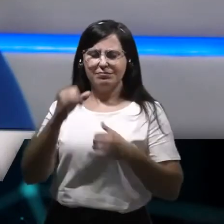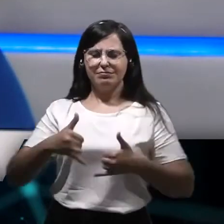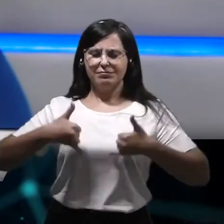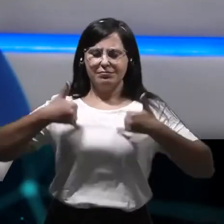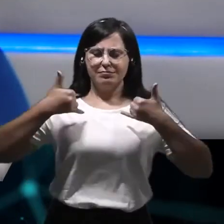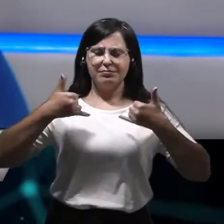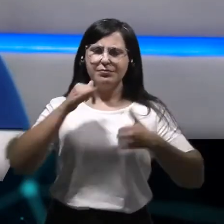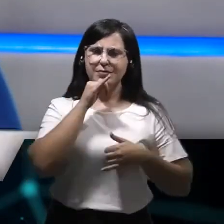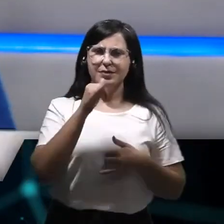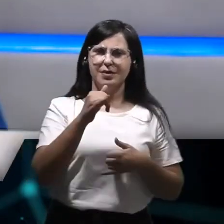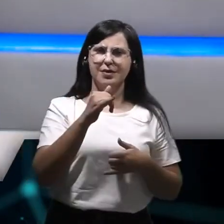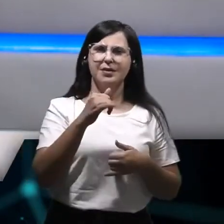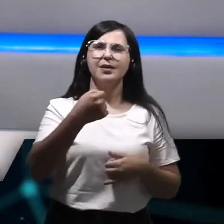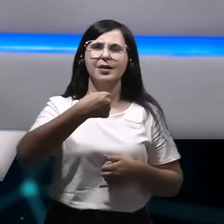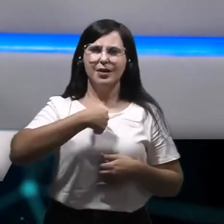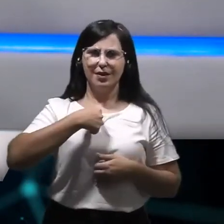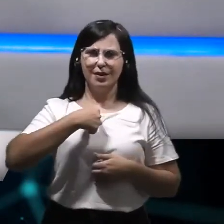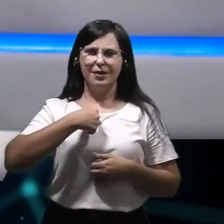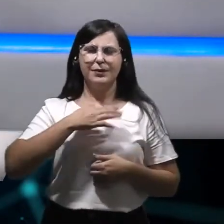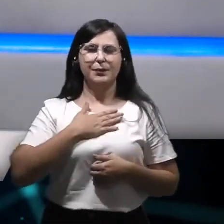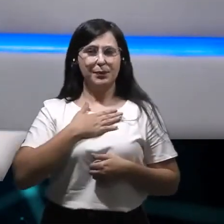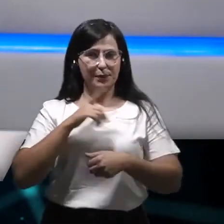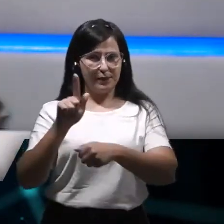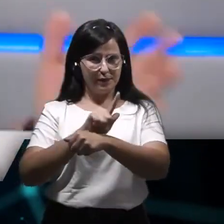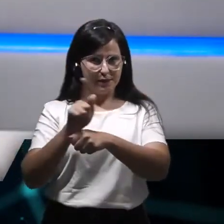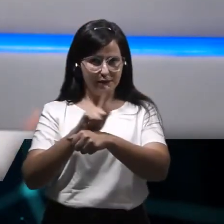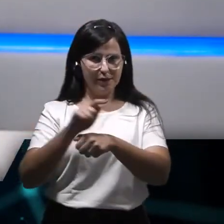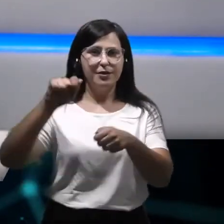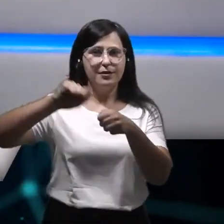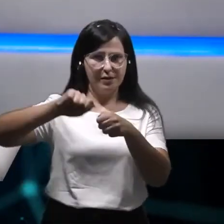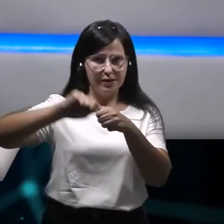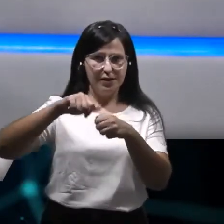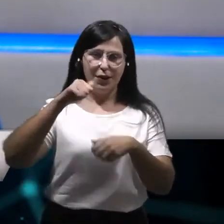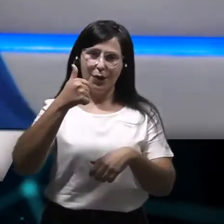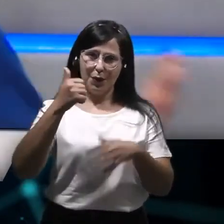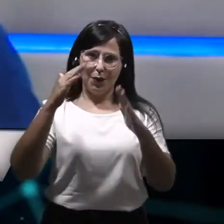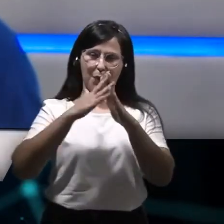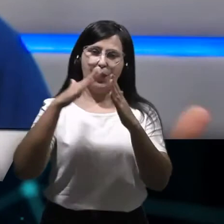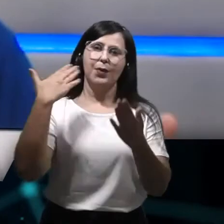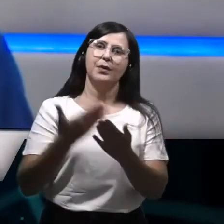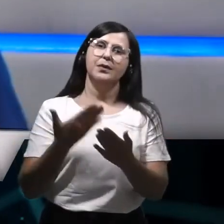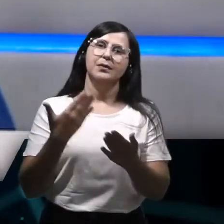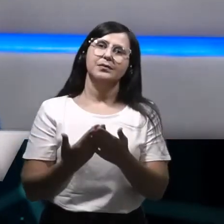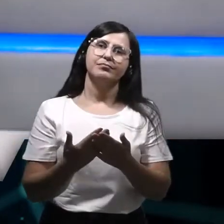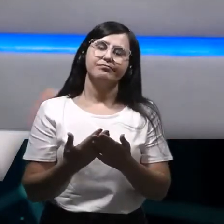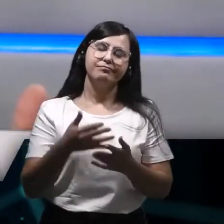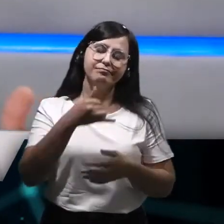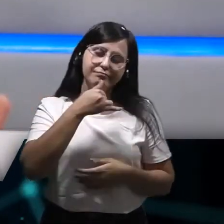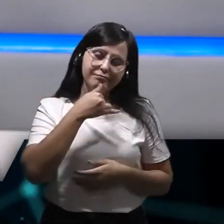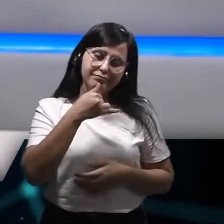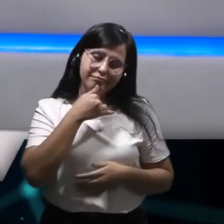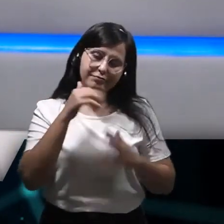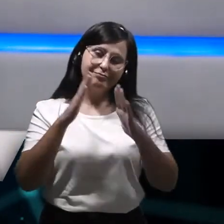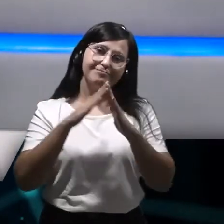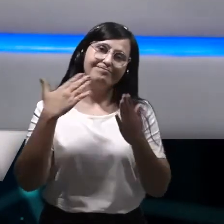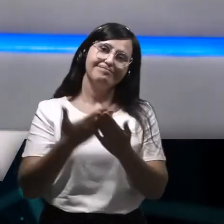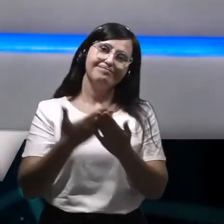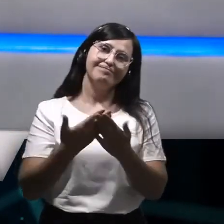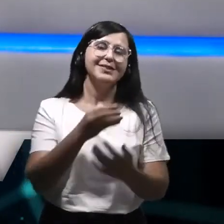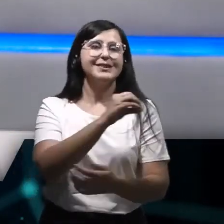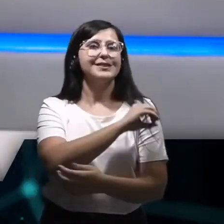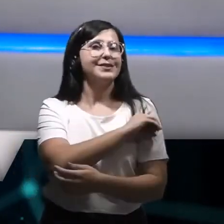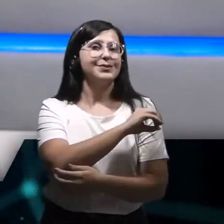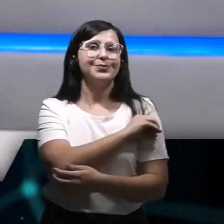gestão Hilário Paulo prometeu fazer uma escola e está fazendo. Com relação às creches, infelizmente, não